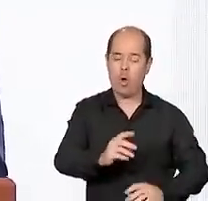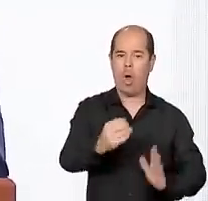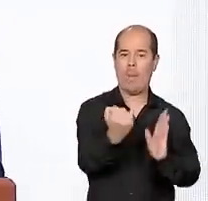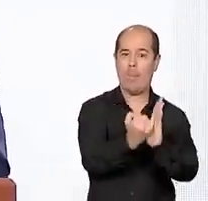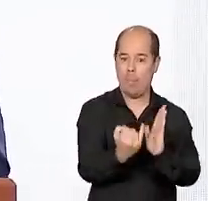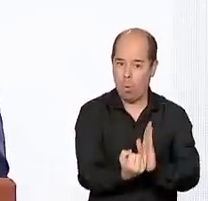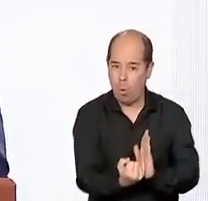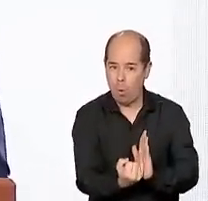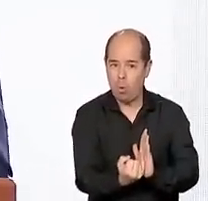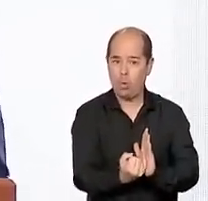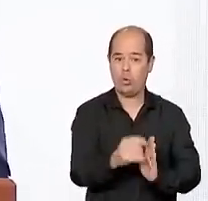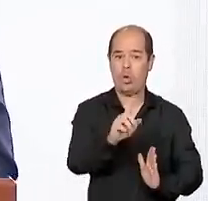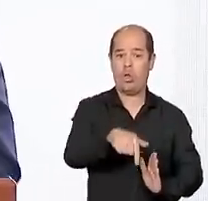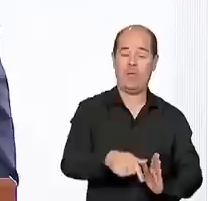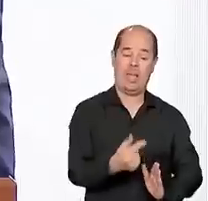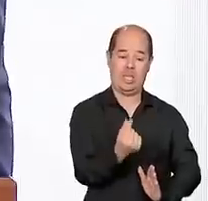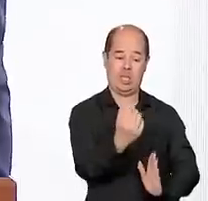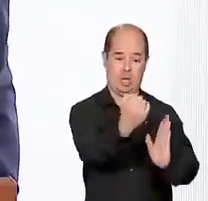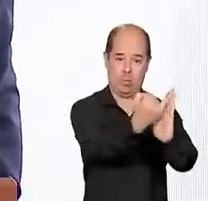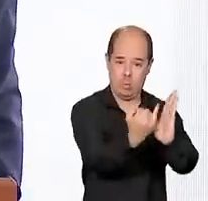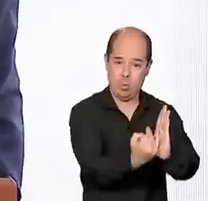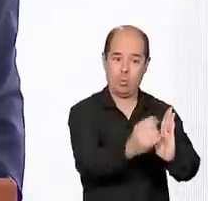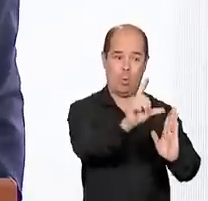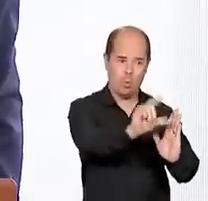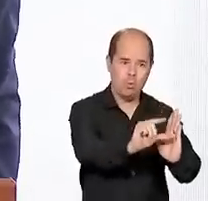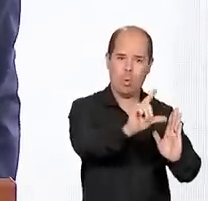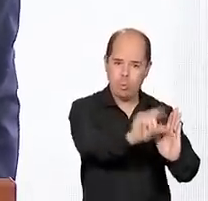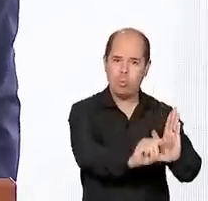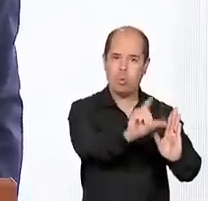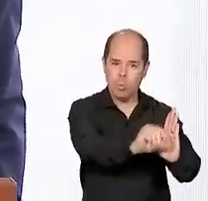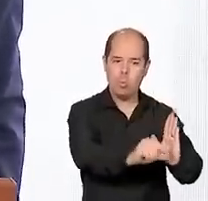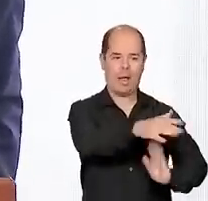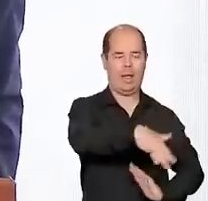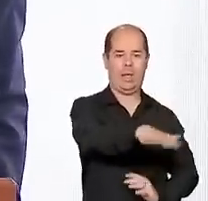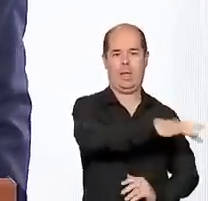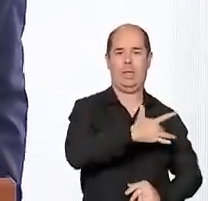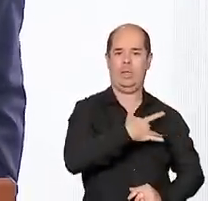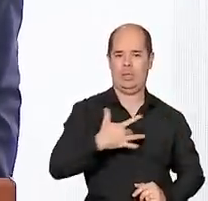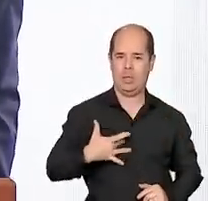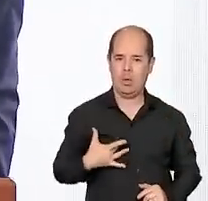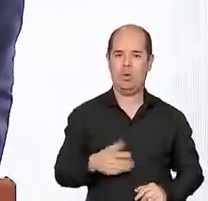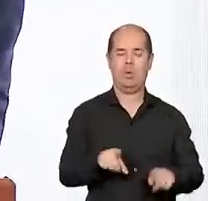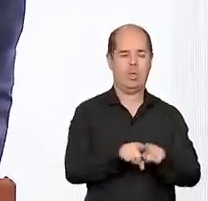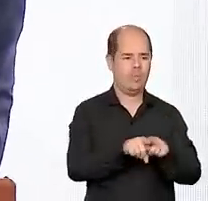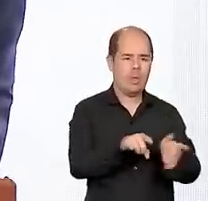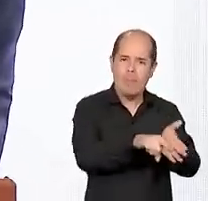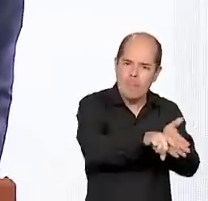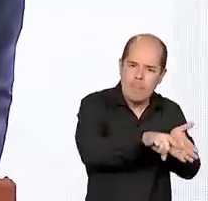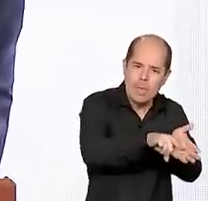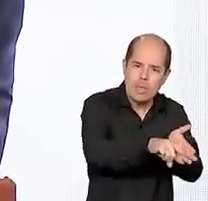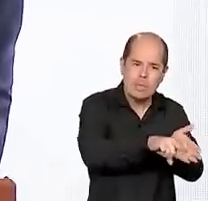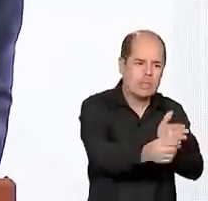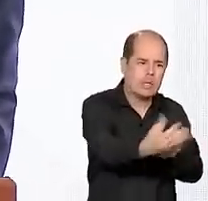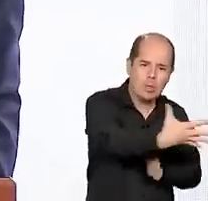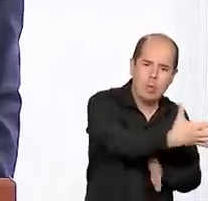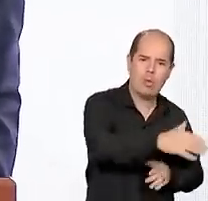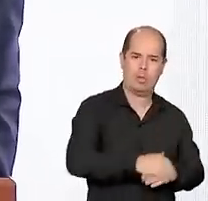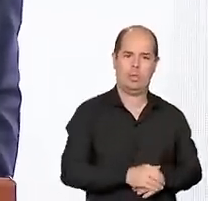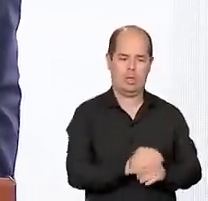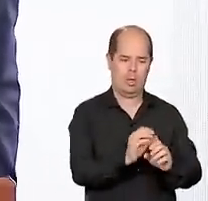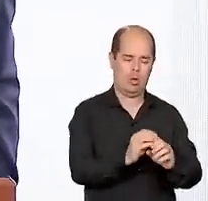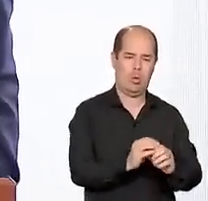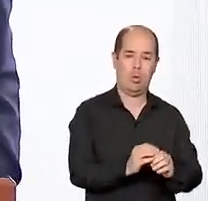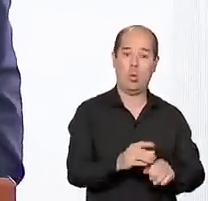investimento, desonerar exportação, pesquisa, desenvolvimento e inovação. Questão tributária, Anísia, nós